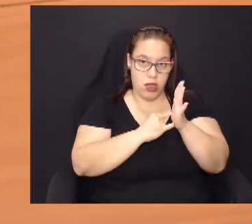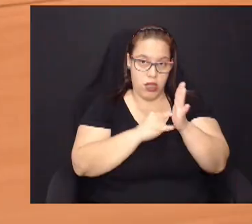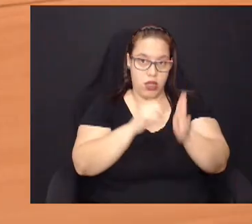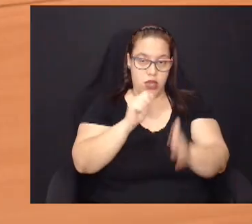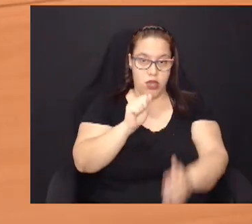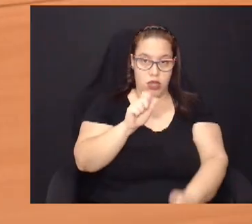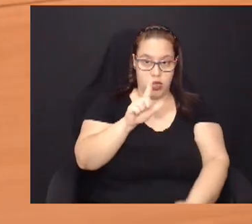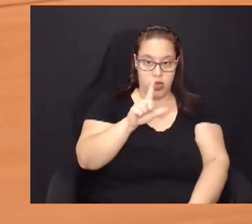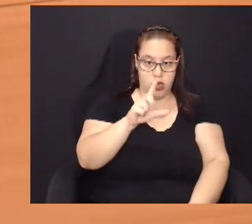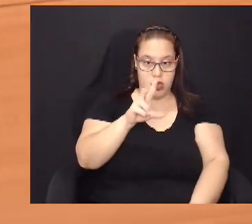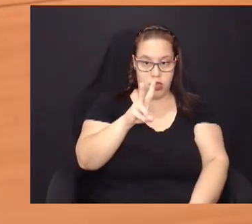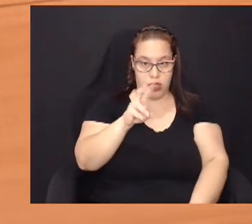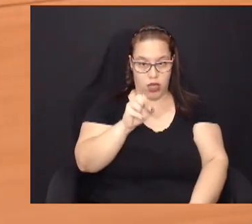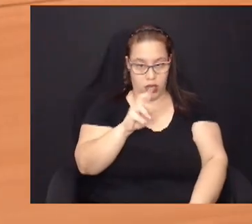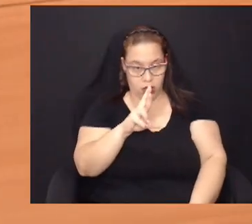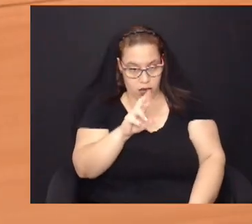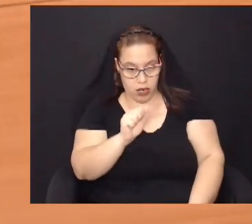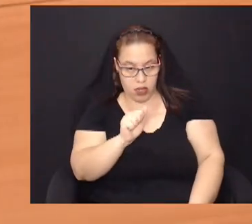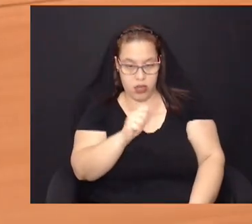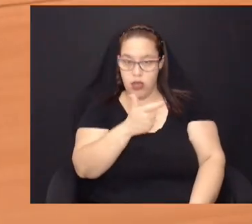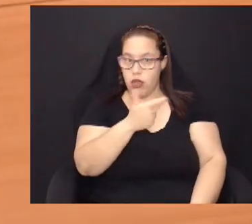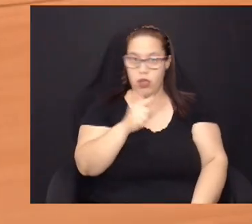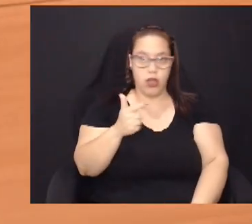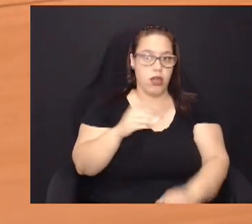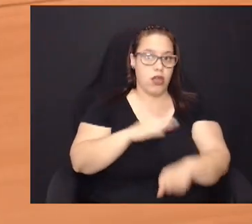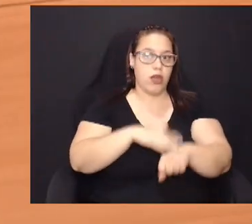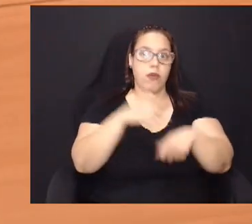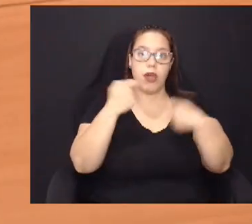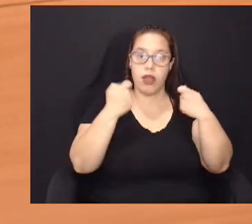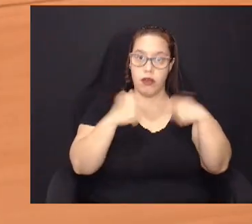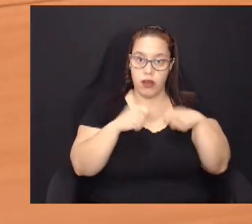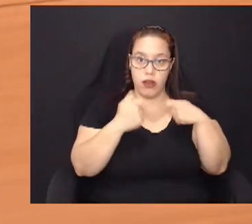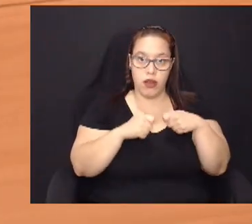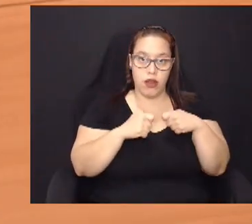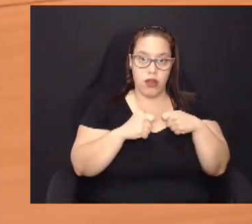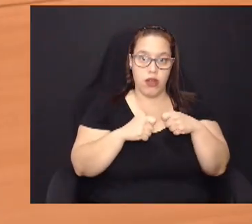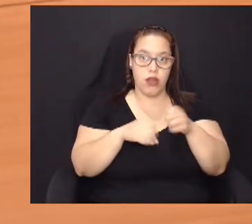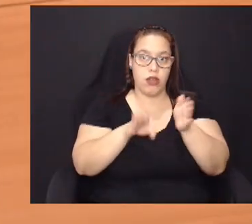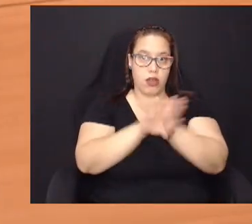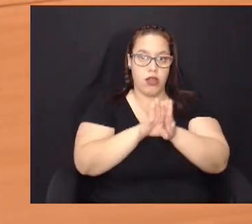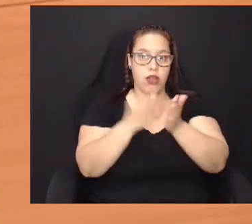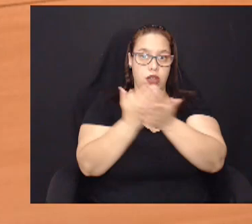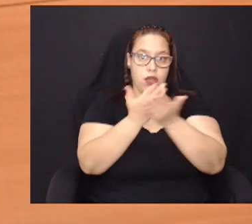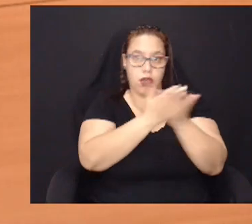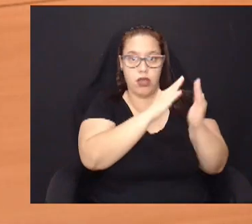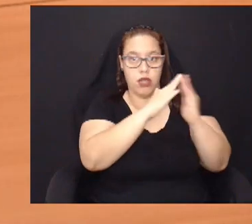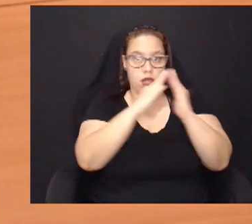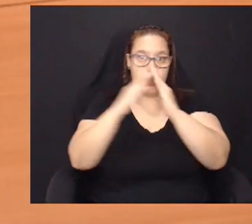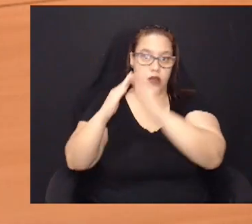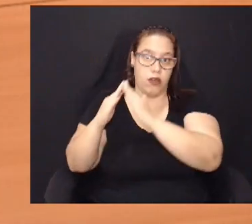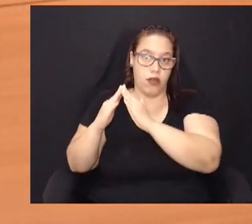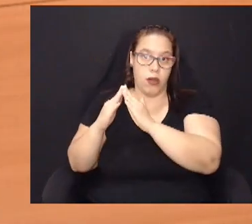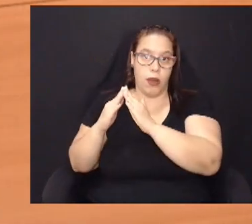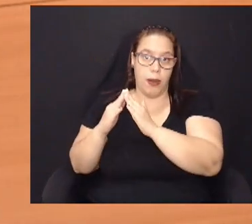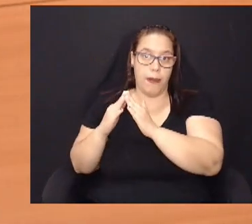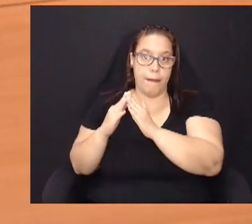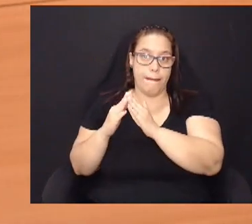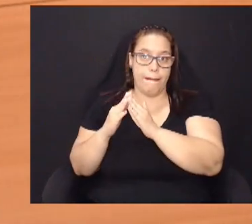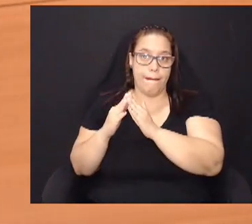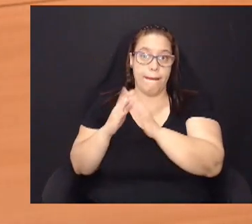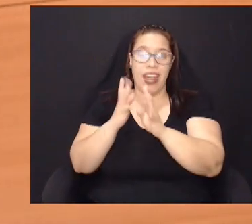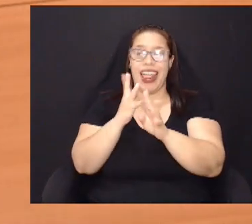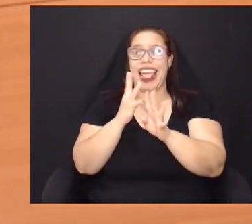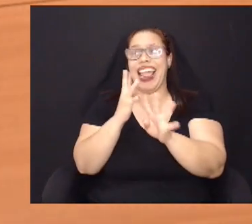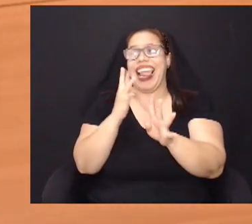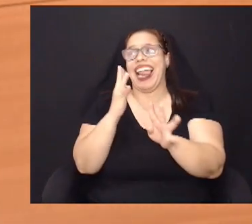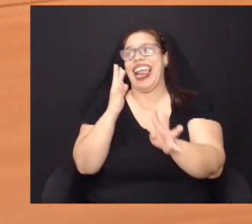de funcionamento. Não vão mais precisar entrar com estudo de impacto de vizinhança e ficar na fila.